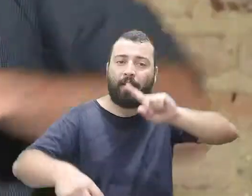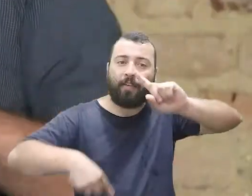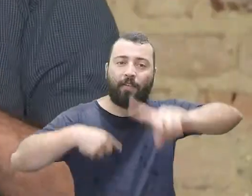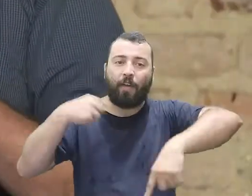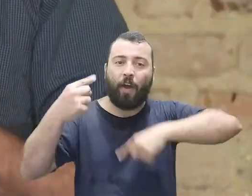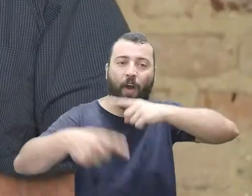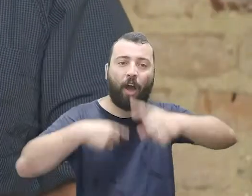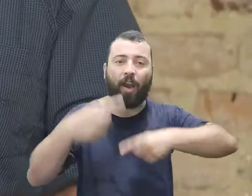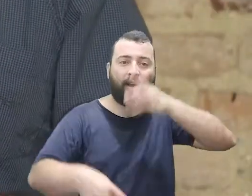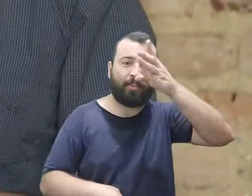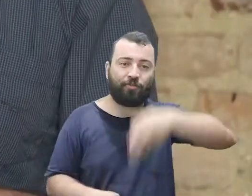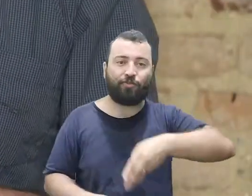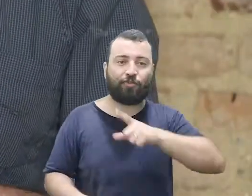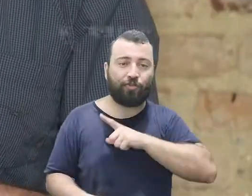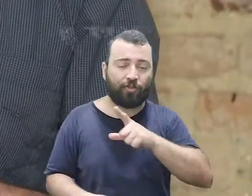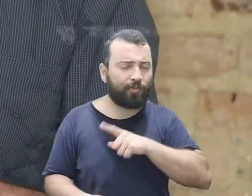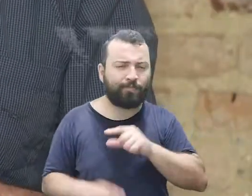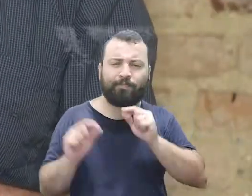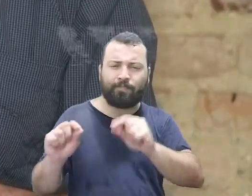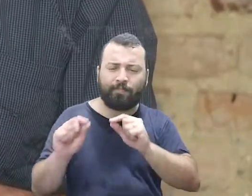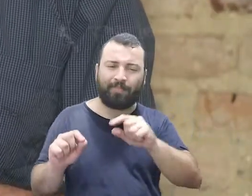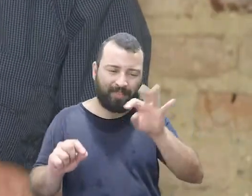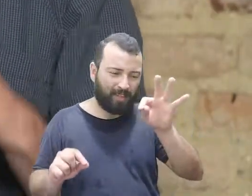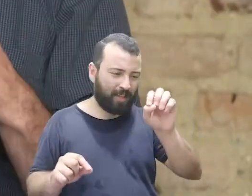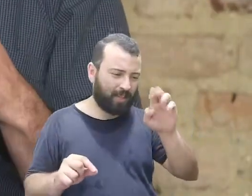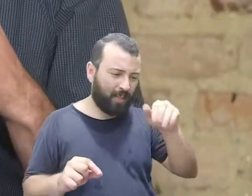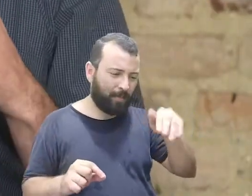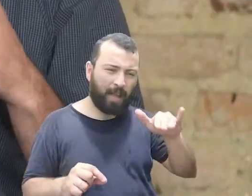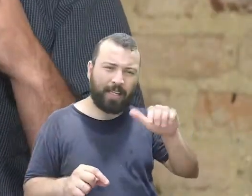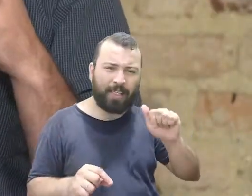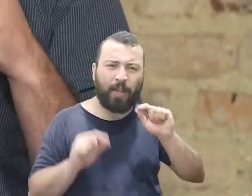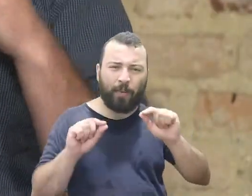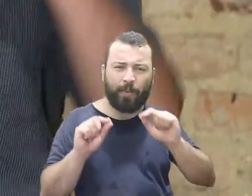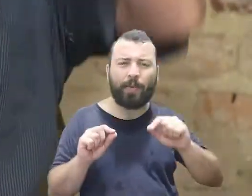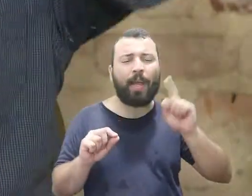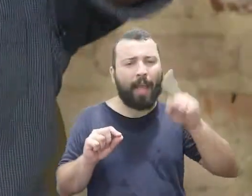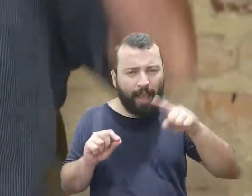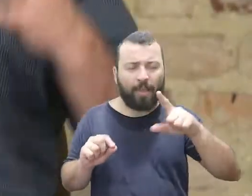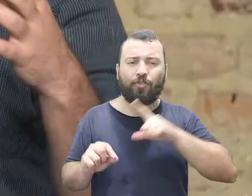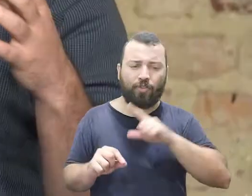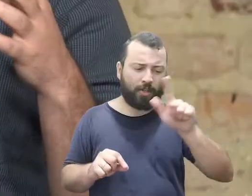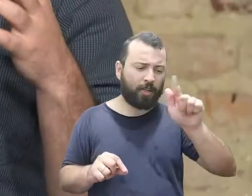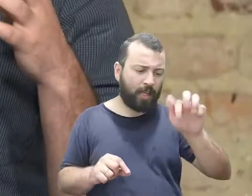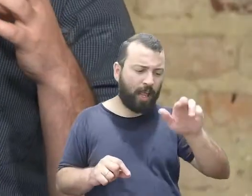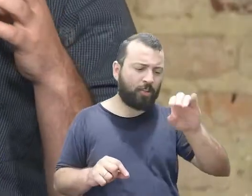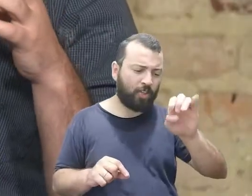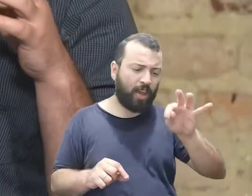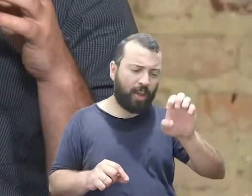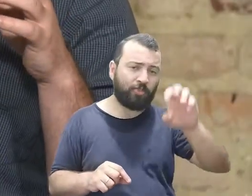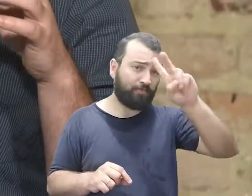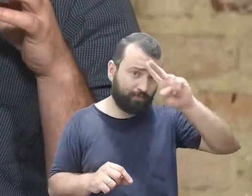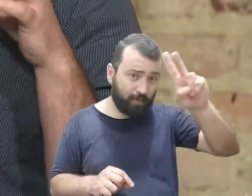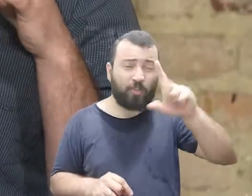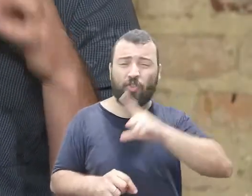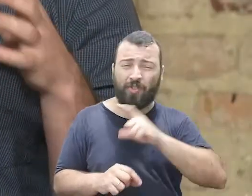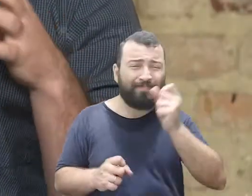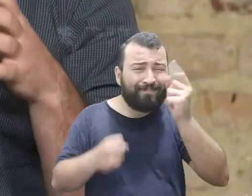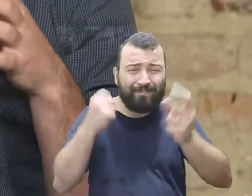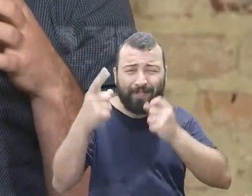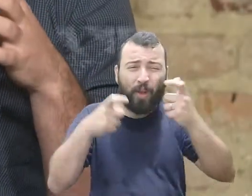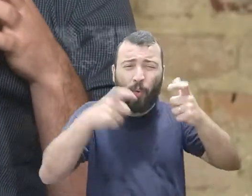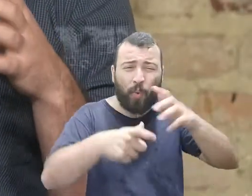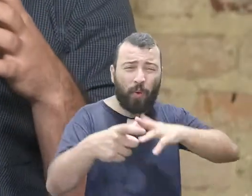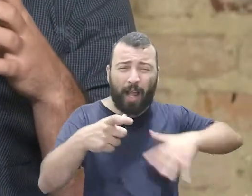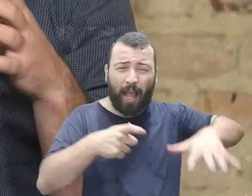revolvimento vertical. Bom, e o segredo da termoanina, ela funciona justamente por gradiente de densidade. Existem umas